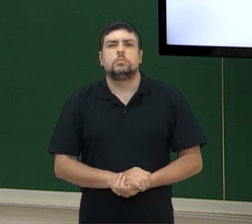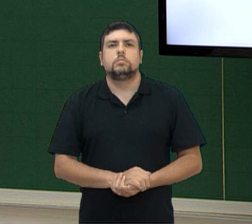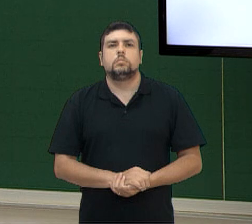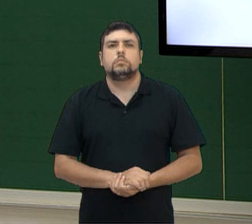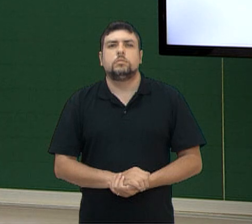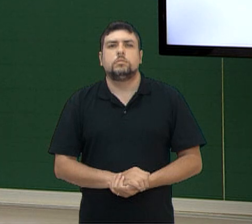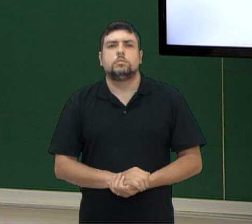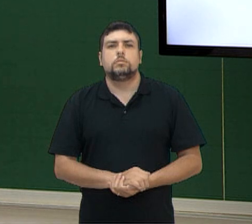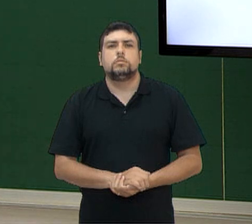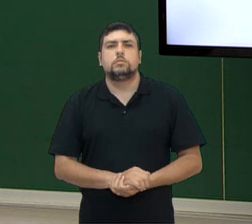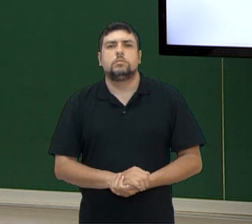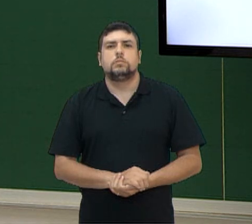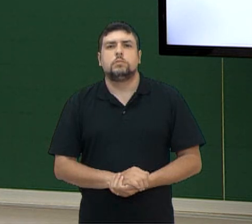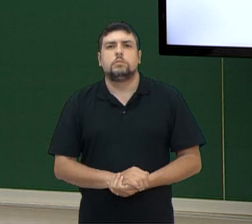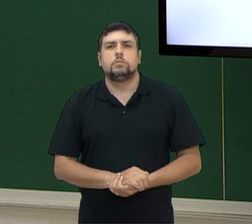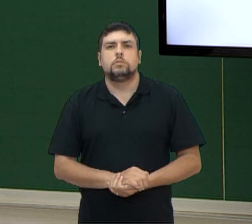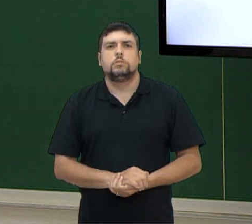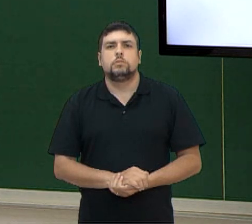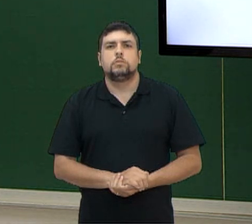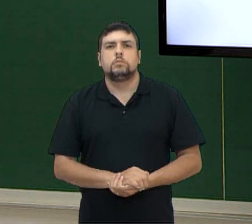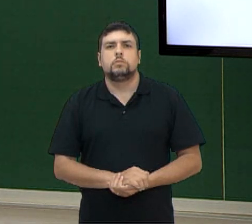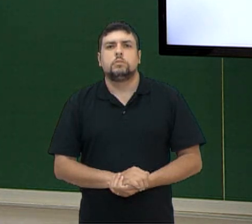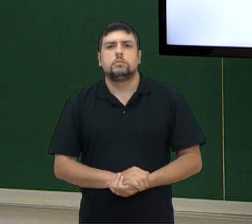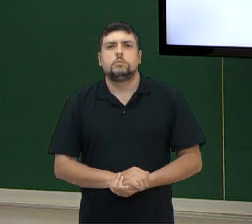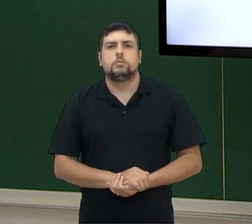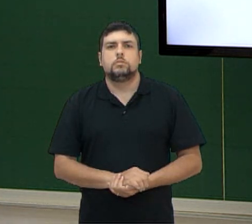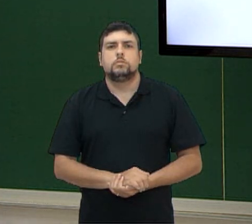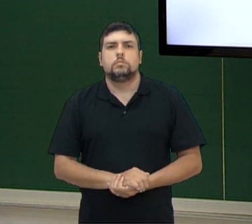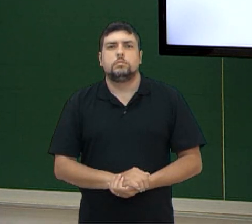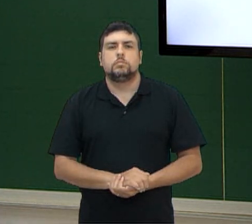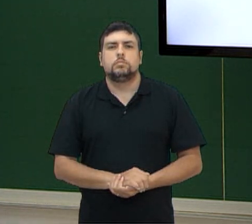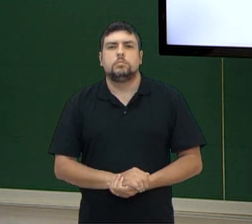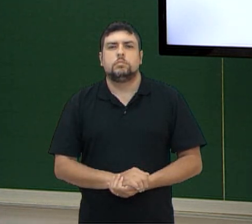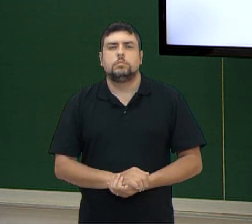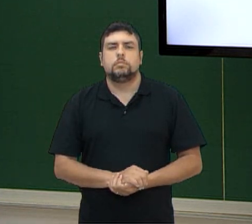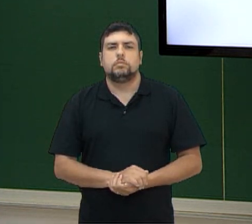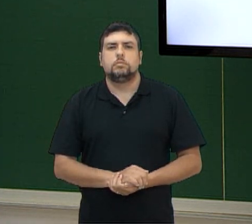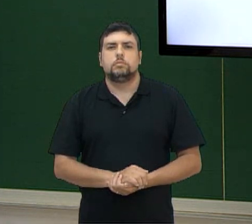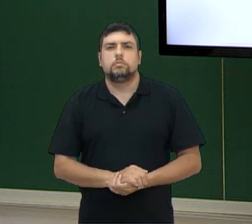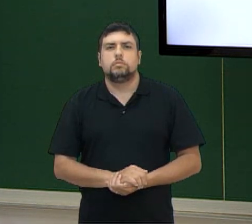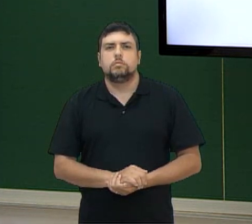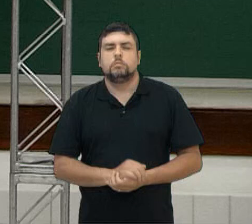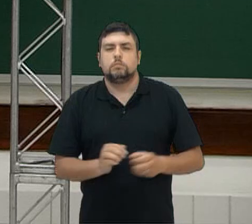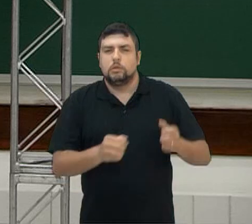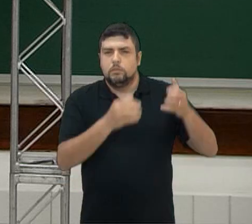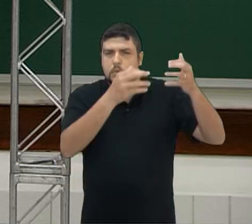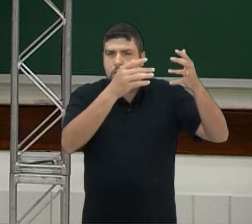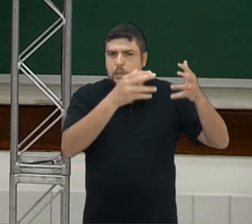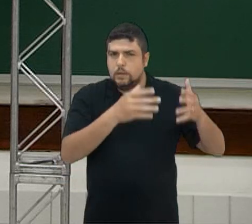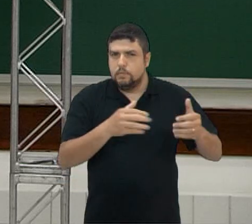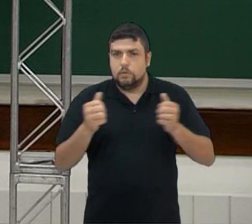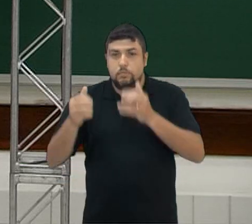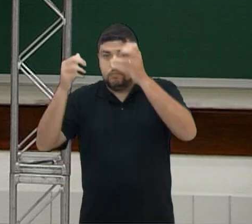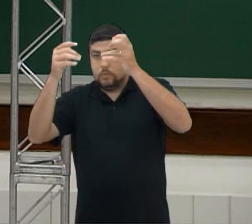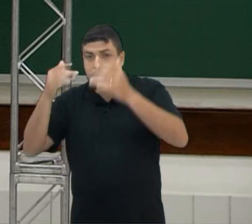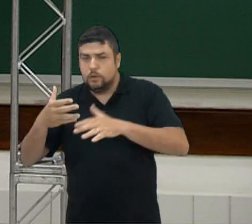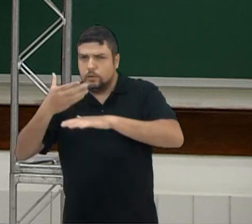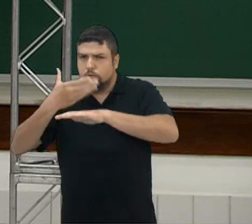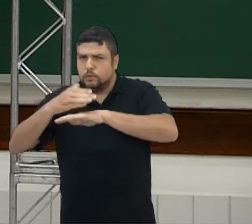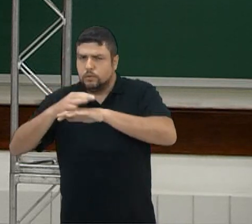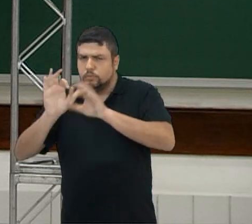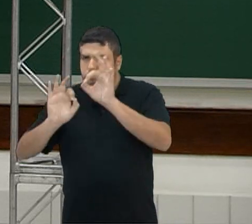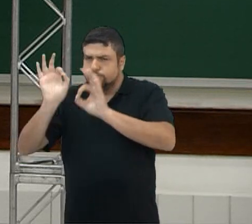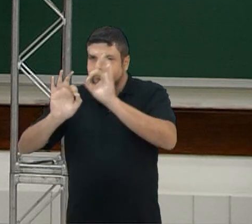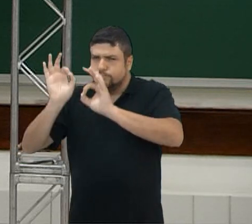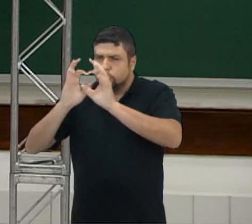150x é igual. Vamos fazer essa conta? Vou aqui para o meu rascunho. 25 vezes 60.